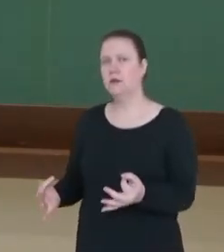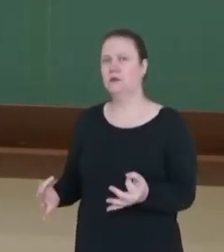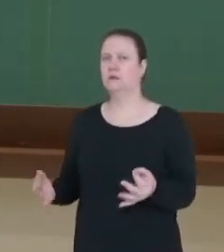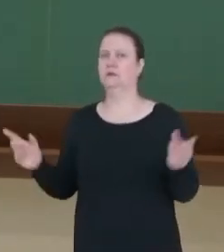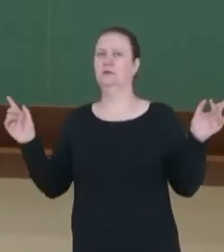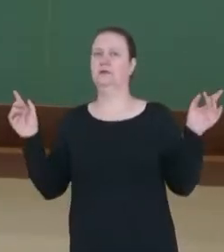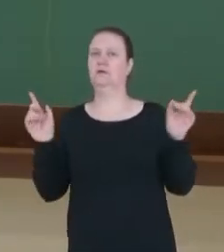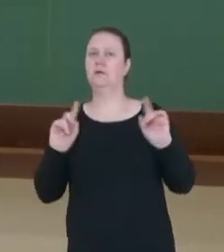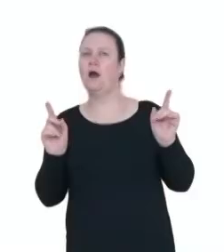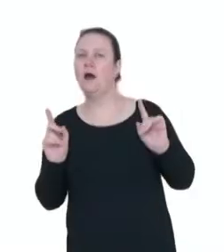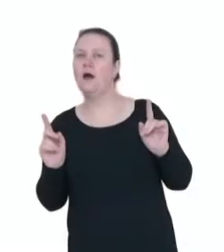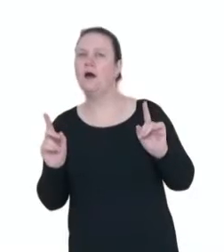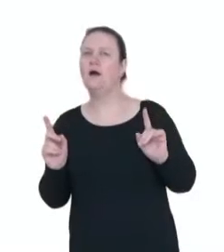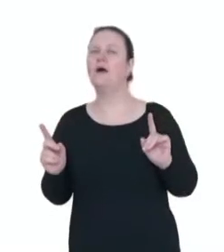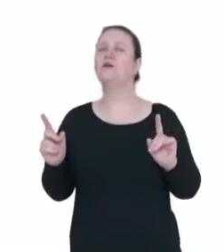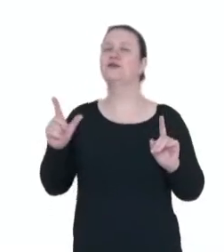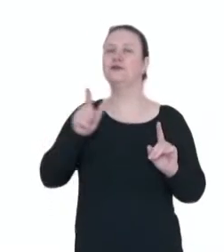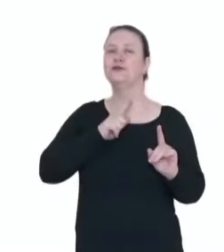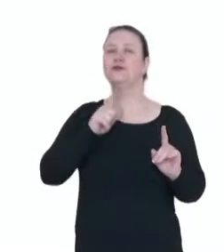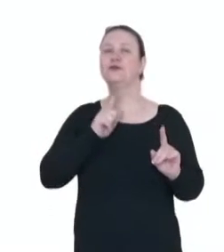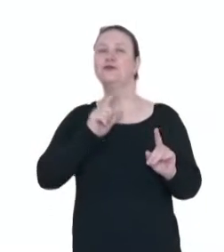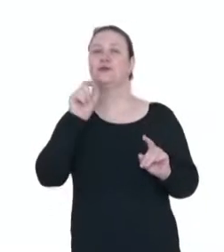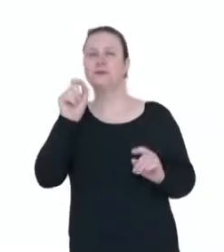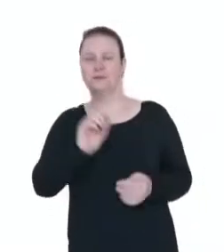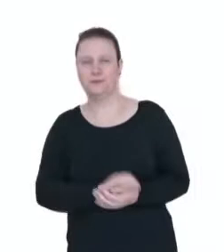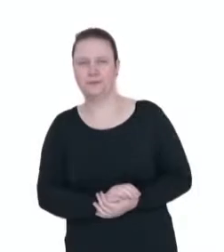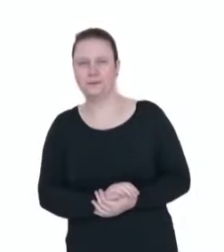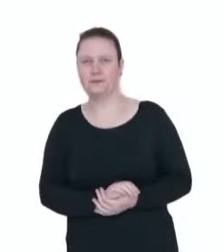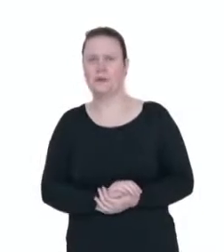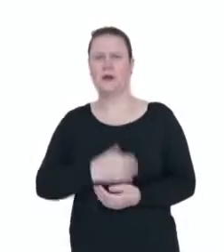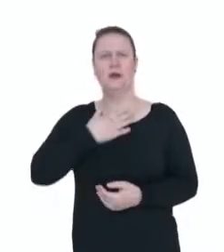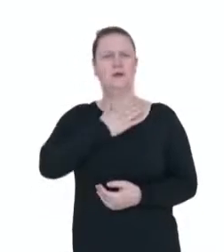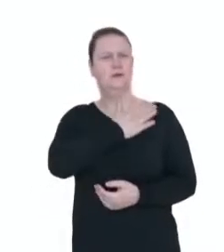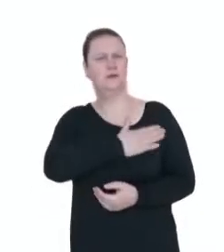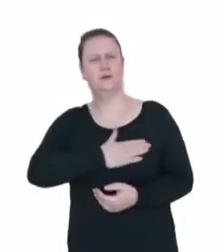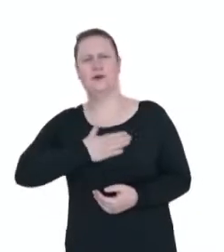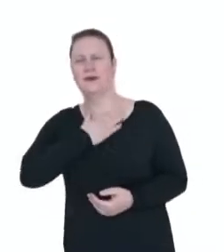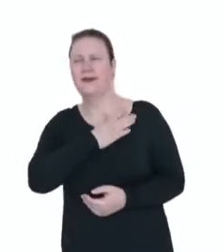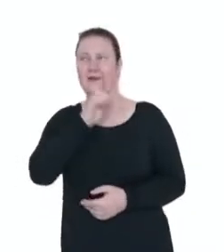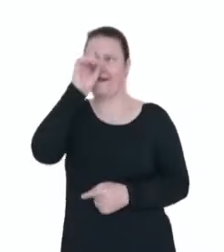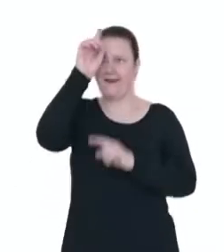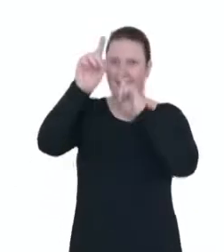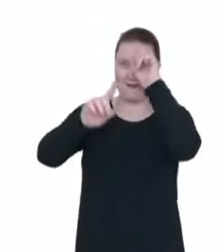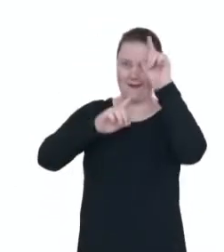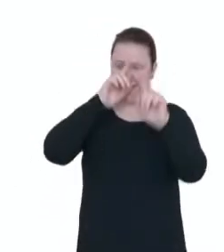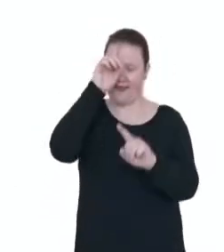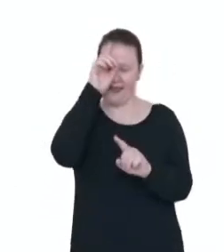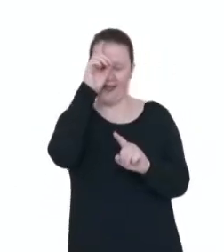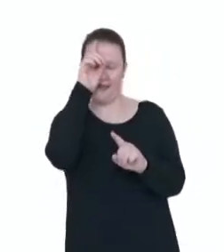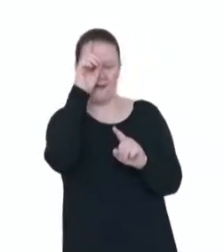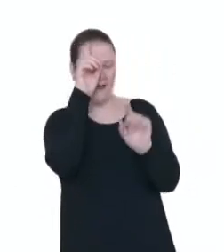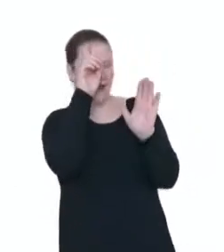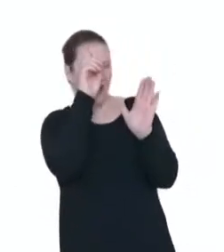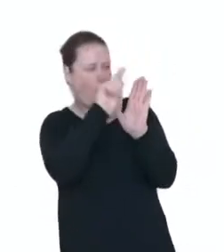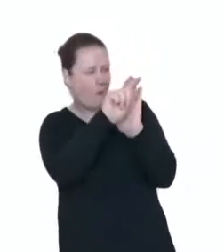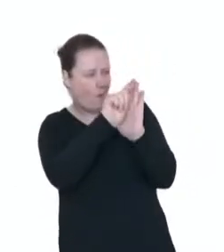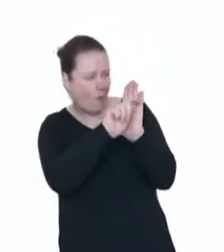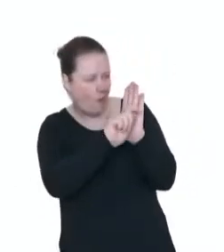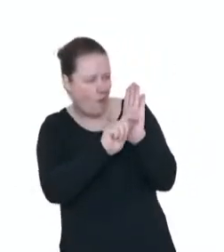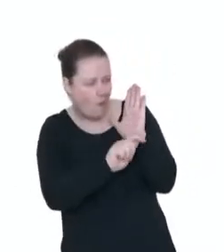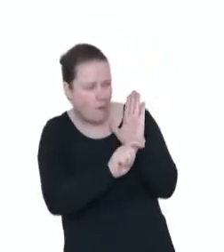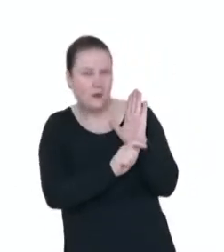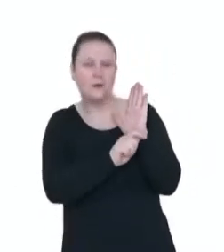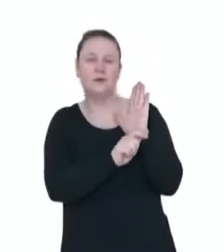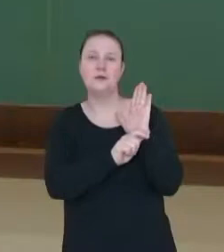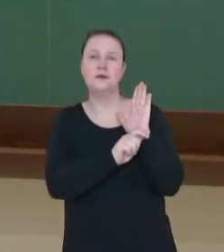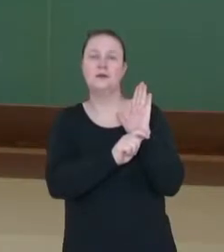não. Tentaram lhe impedir. Ele gostava o quê? De invenções verbais e neologismo, como